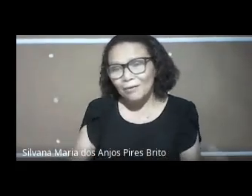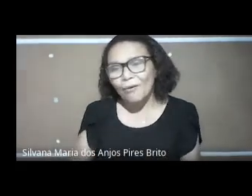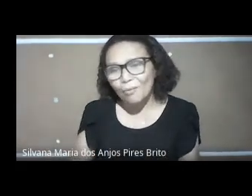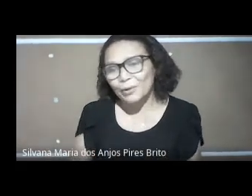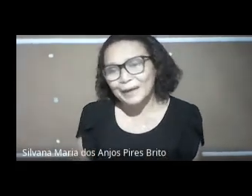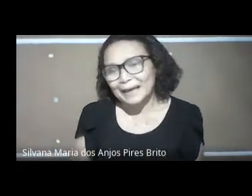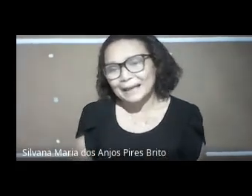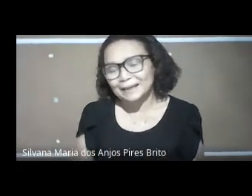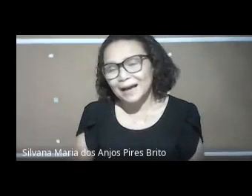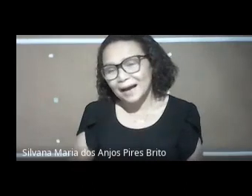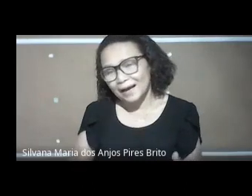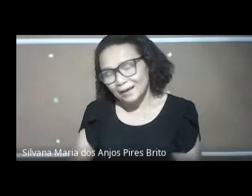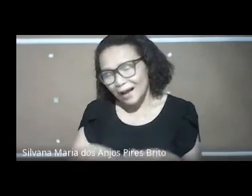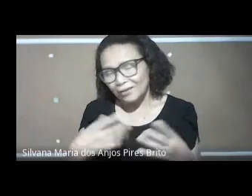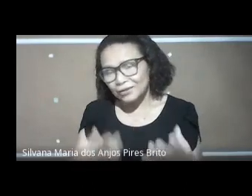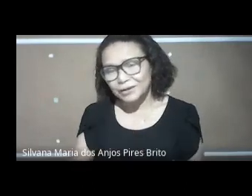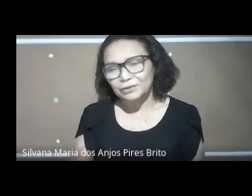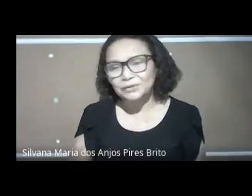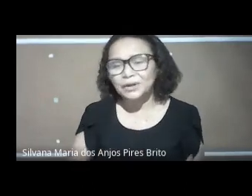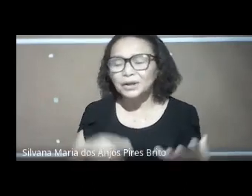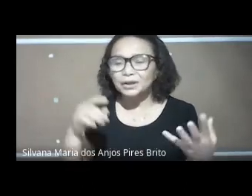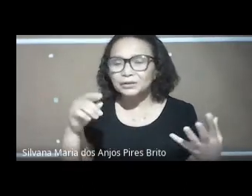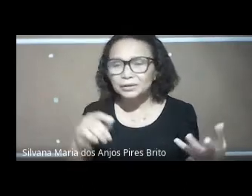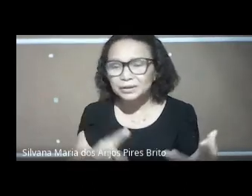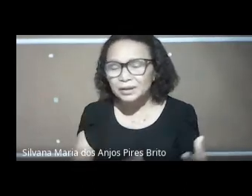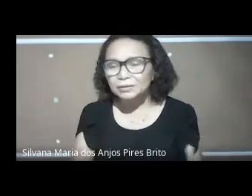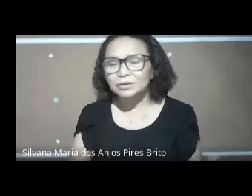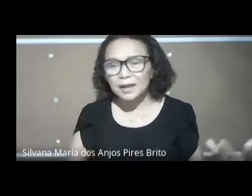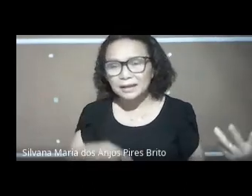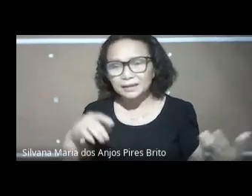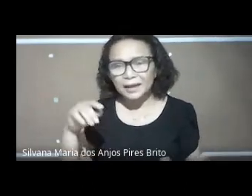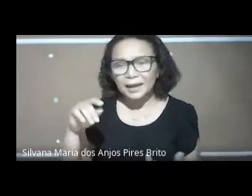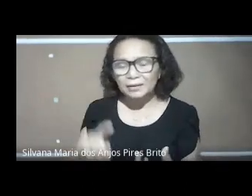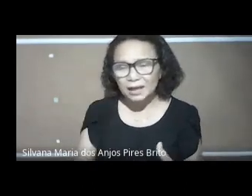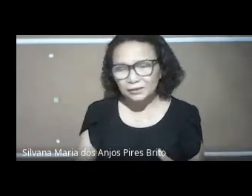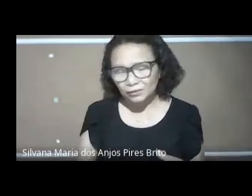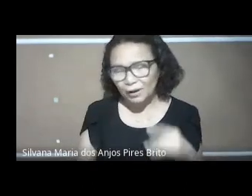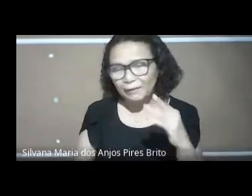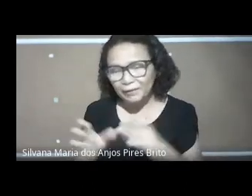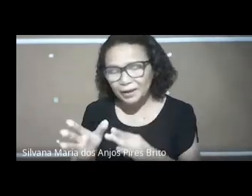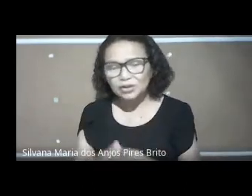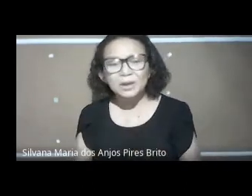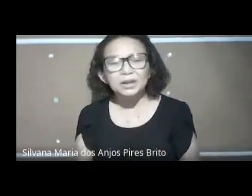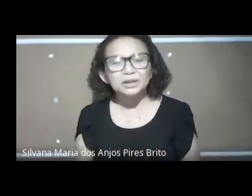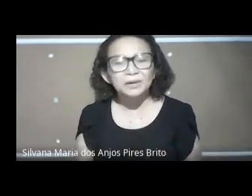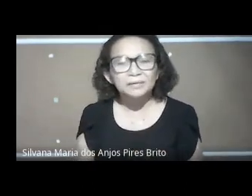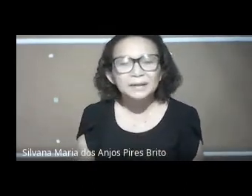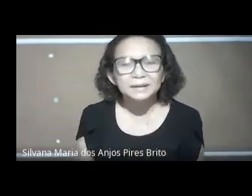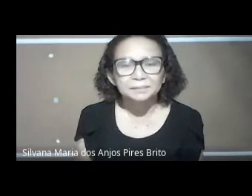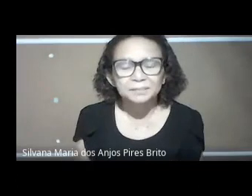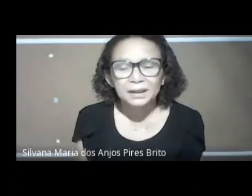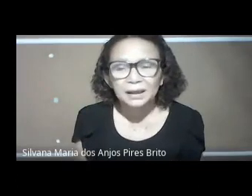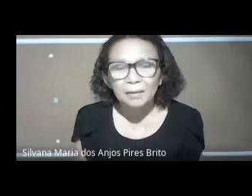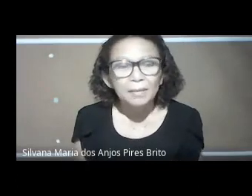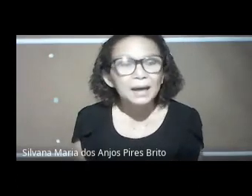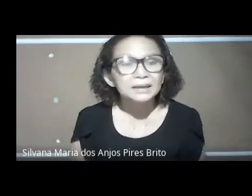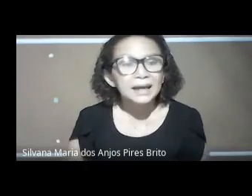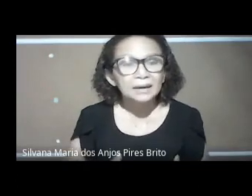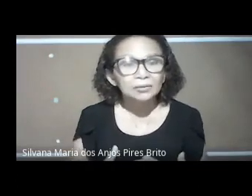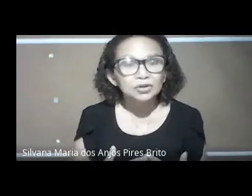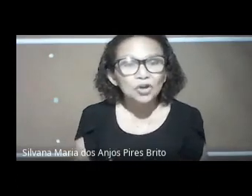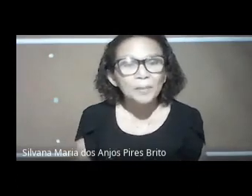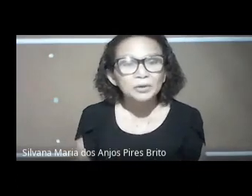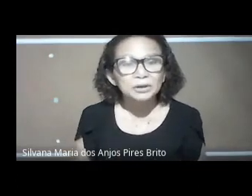mostrar como que a letra A não ser nos vídeos, nos desenhos, nas fotografias, como a gente vai fazer.